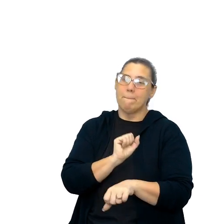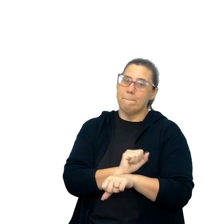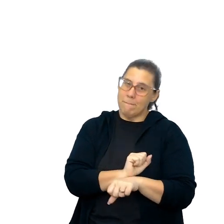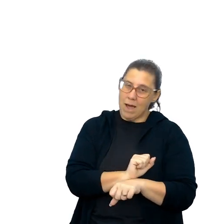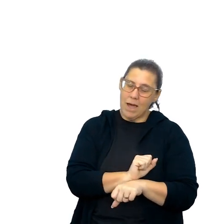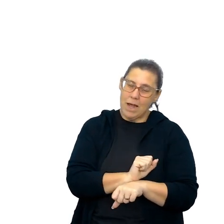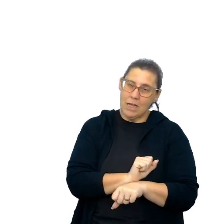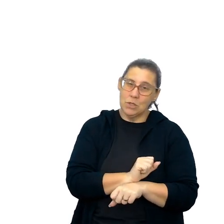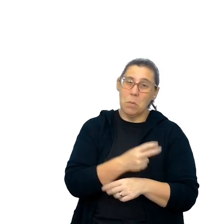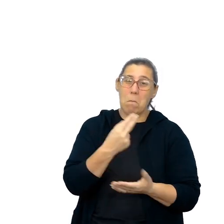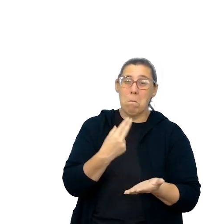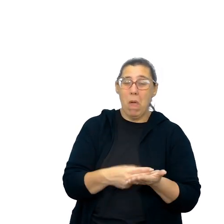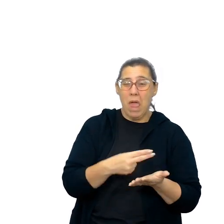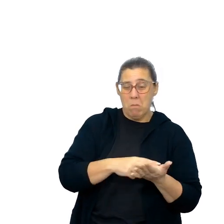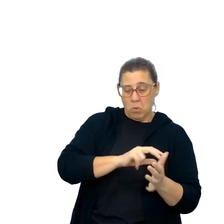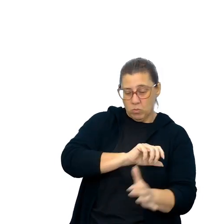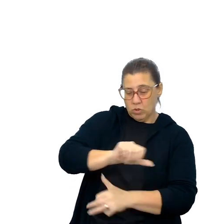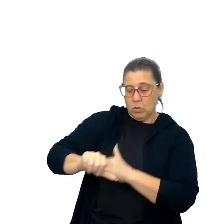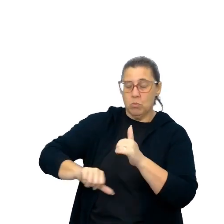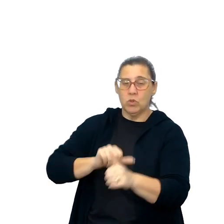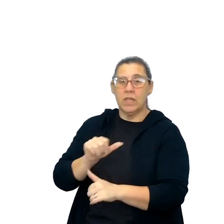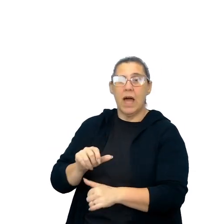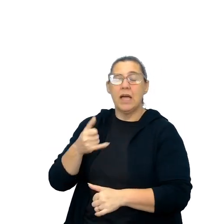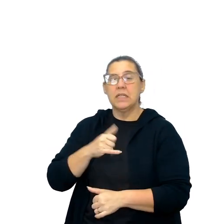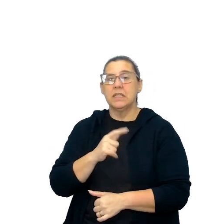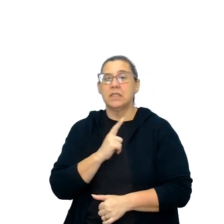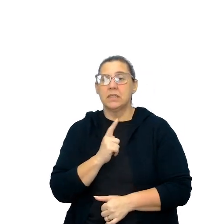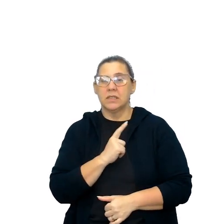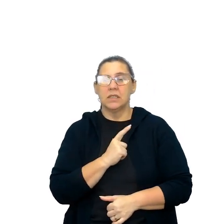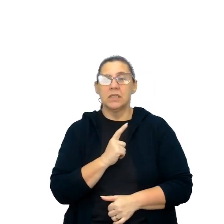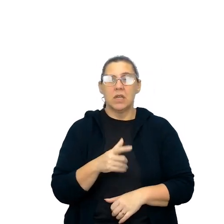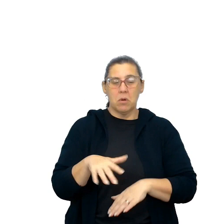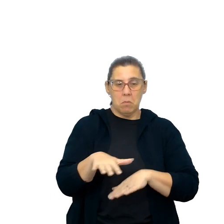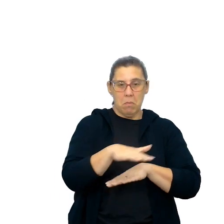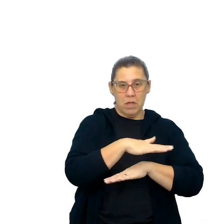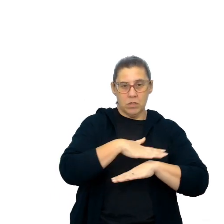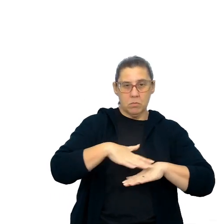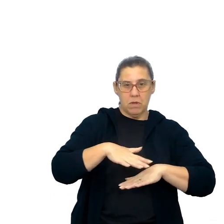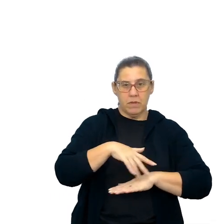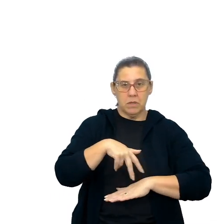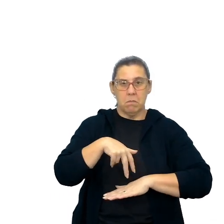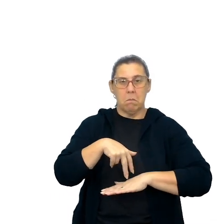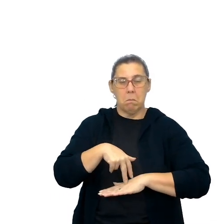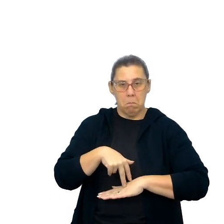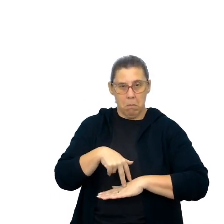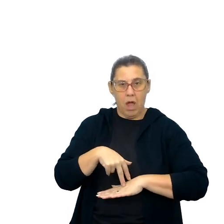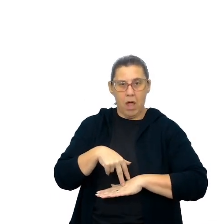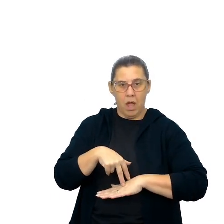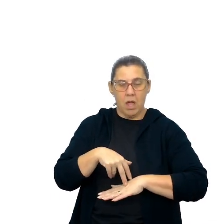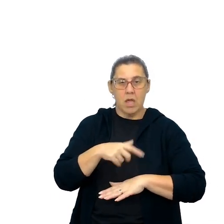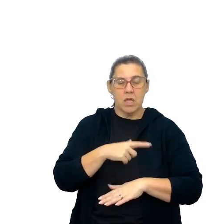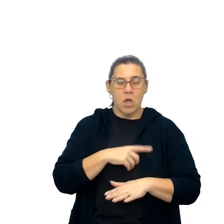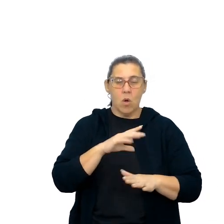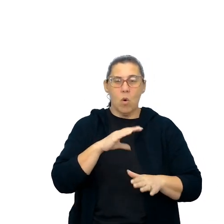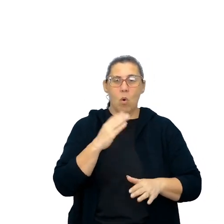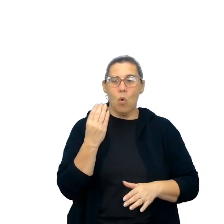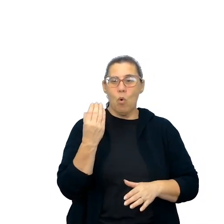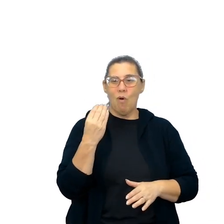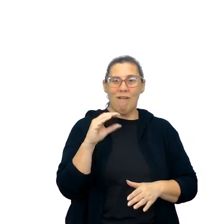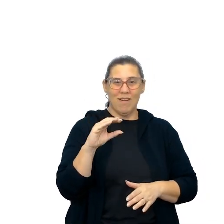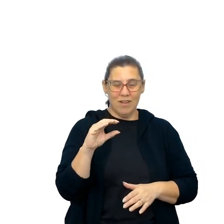altere, e mesmo que eu tenha uma superfície plana, né, e eu coloque